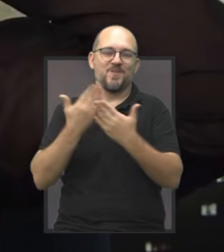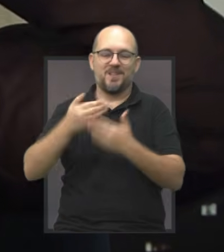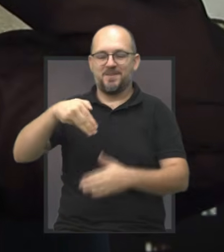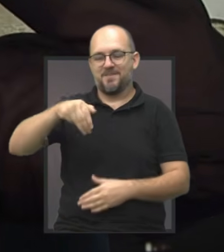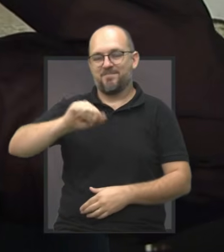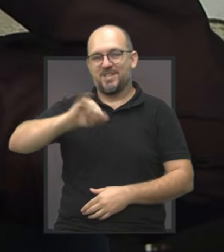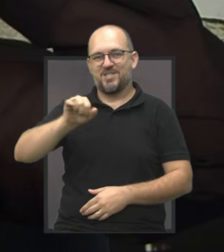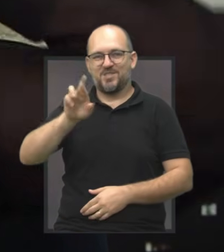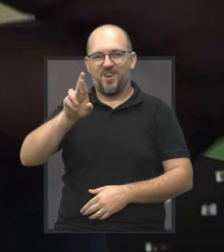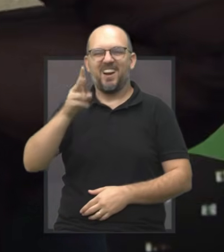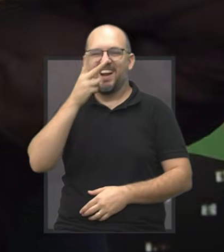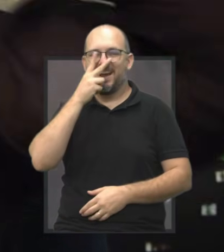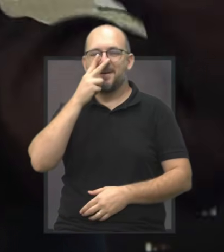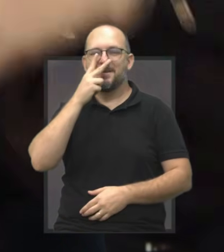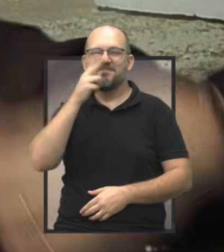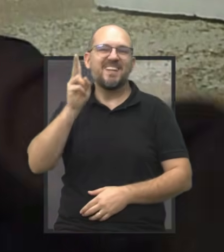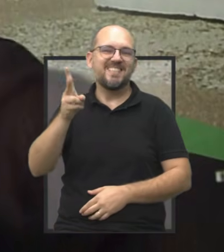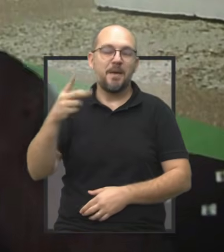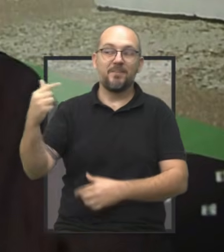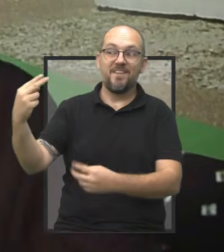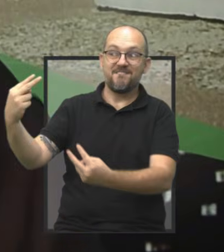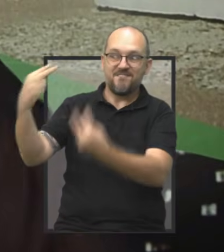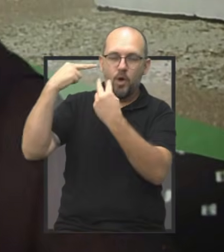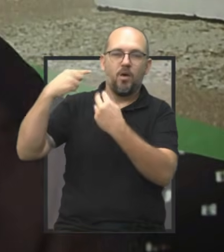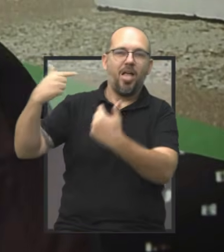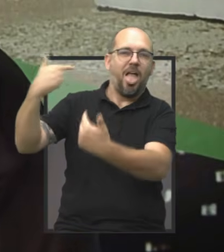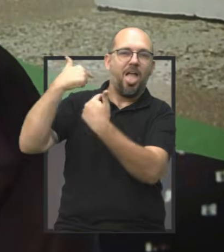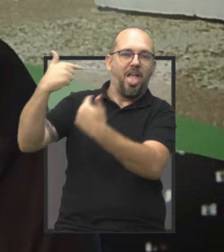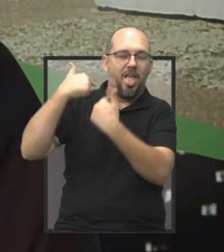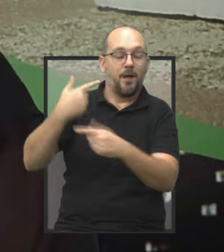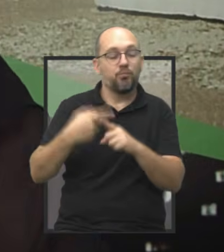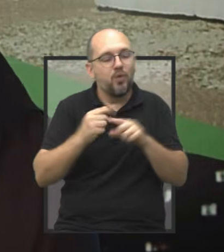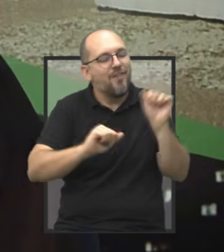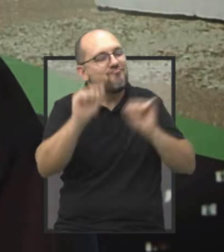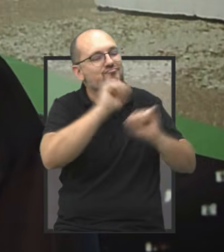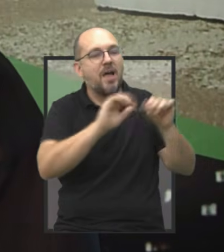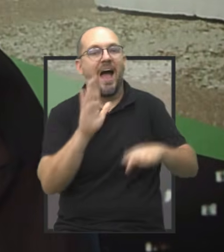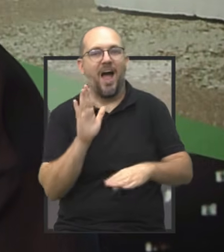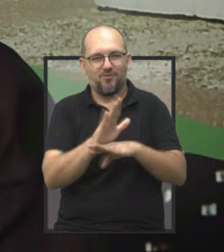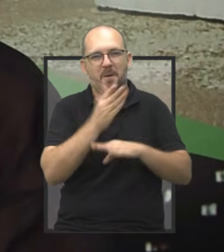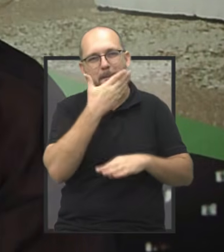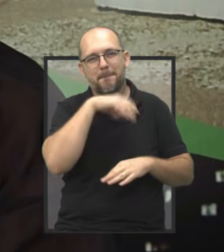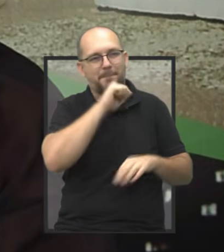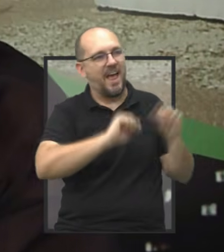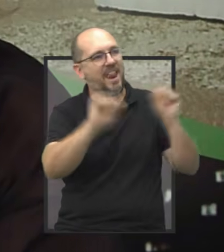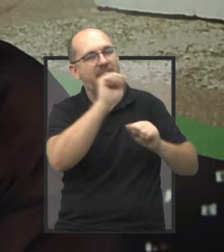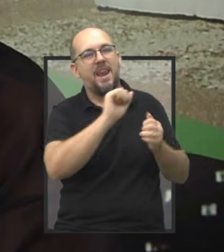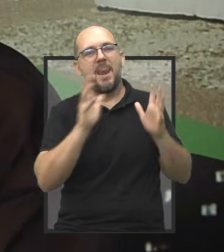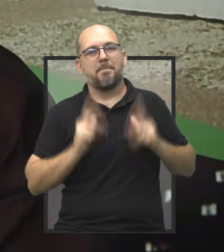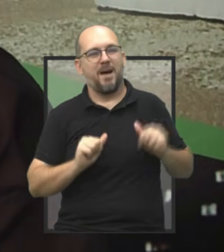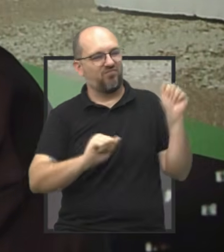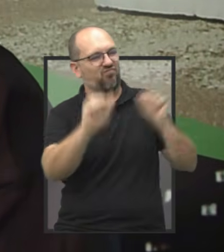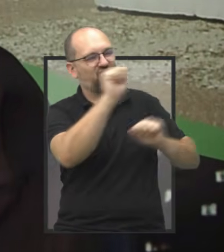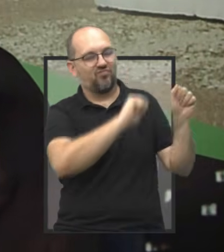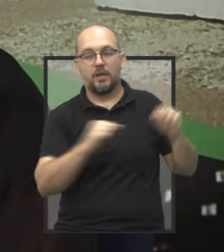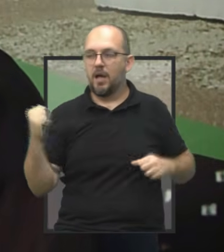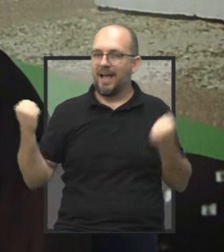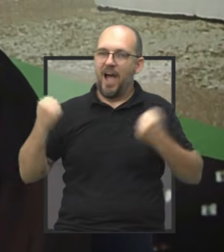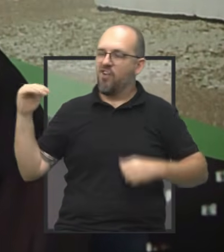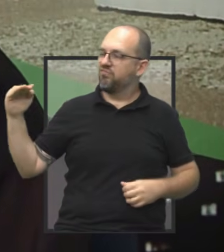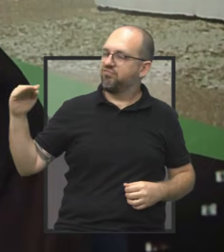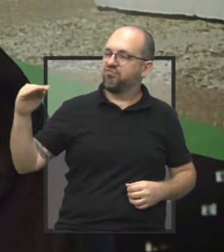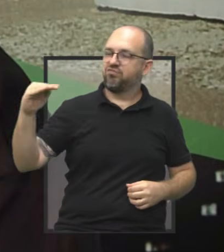Major Prado, delas dando risada da gente, porque a gente estava limpando o ônibus, né? Aí passava de carro, lembro até que era uma